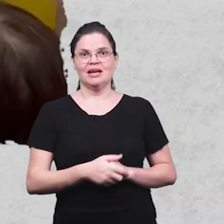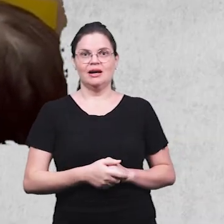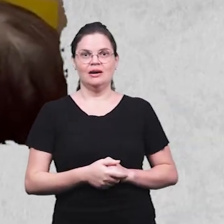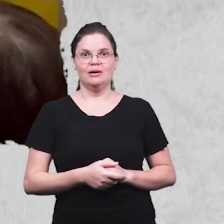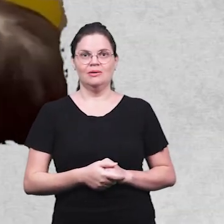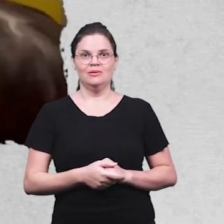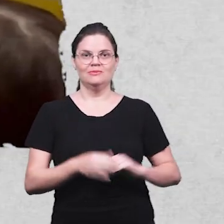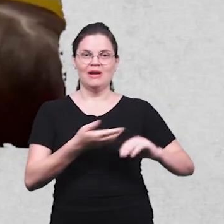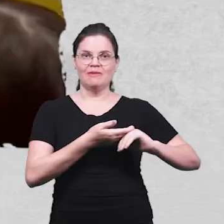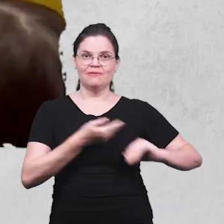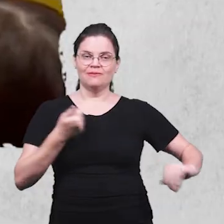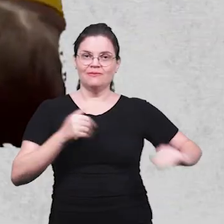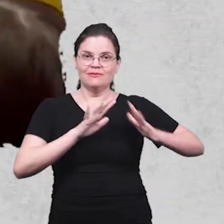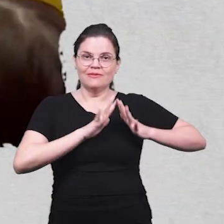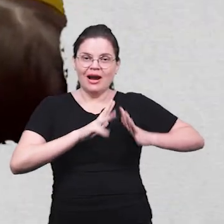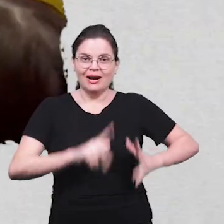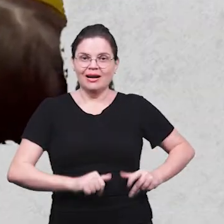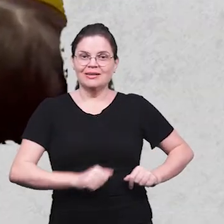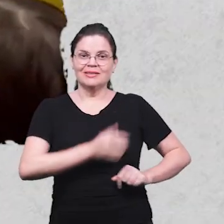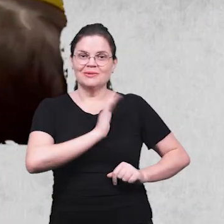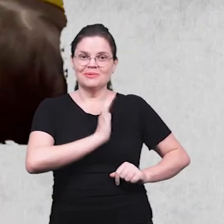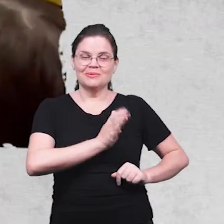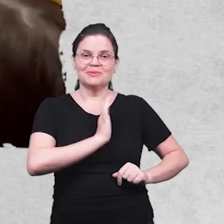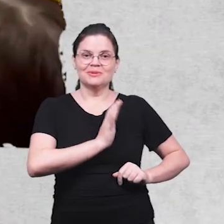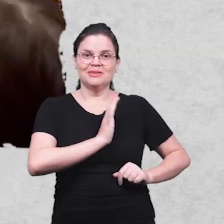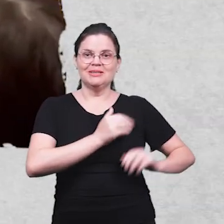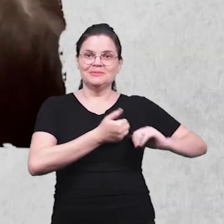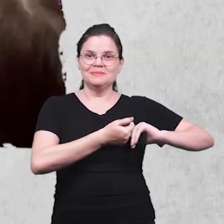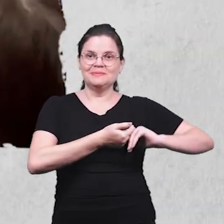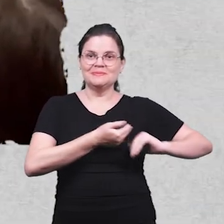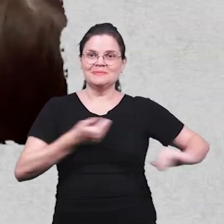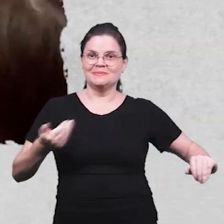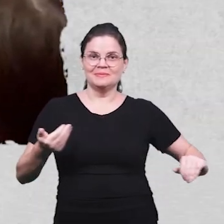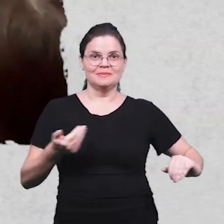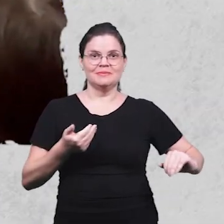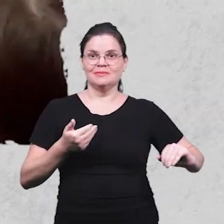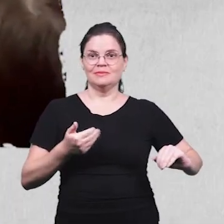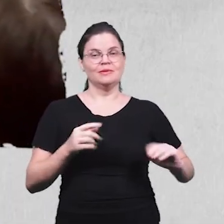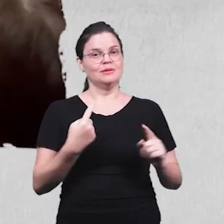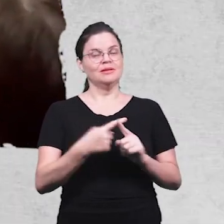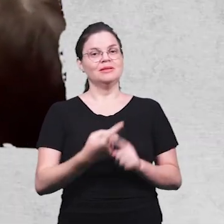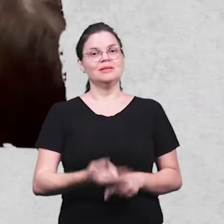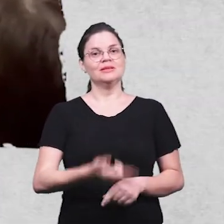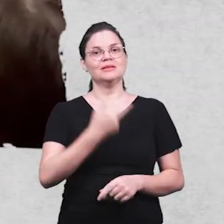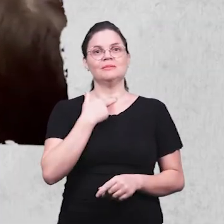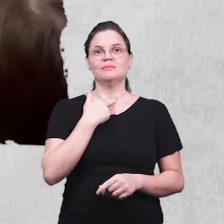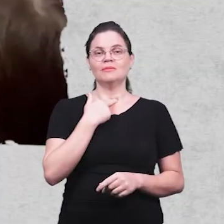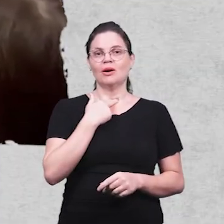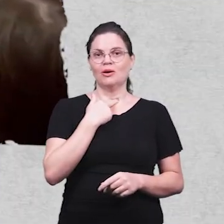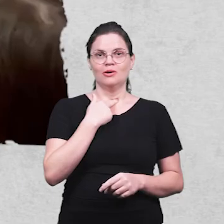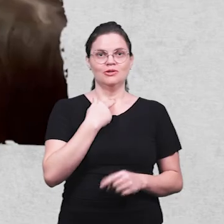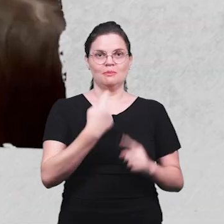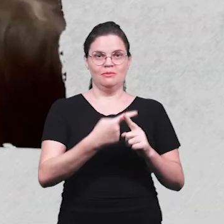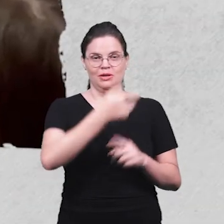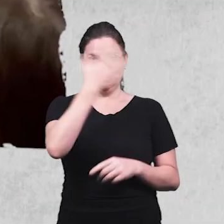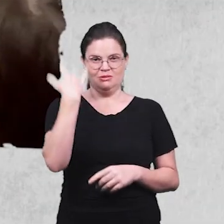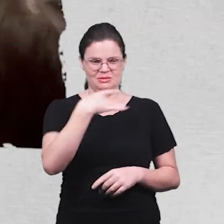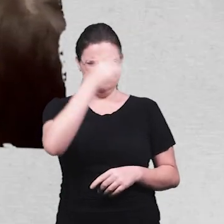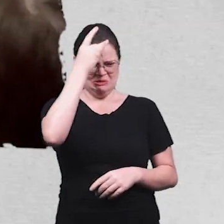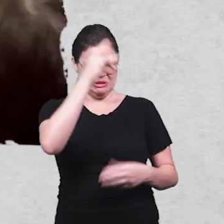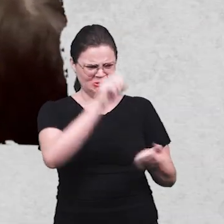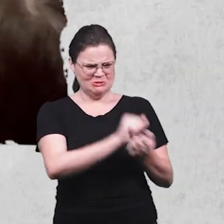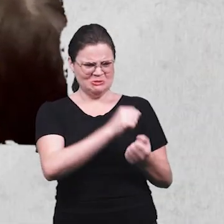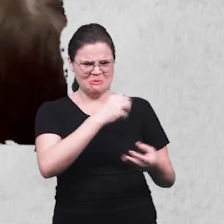ó. O pecado, ele se afasta do nosso coração. A gente não deixa o Espírito Santo, ele não habita onde